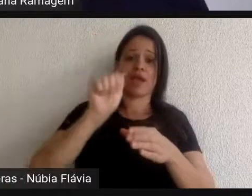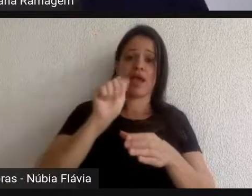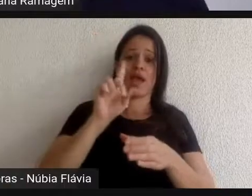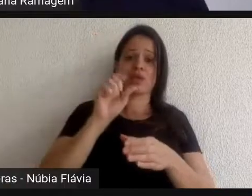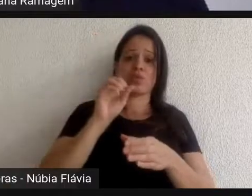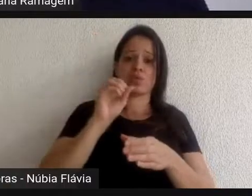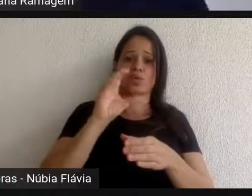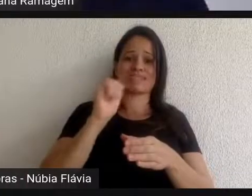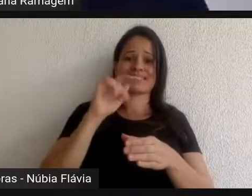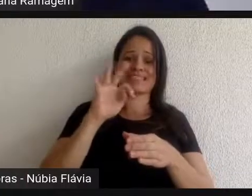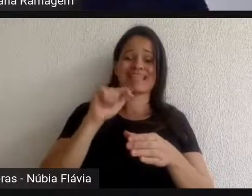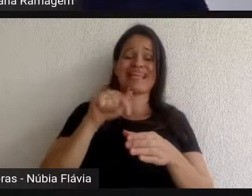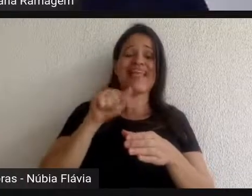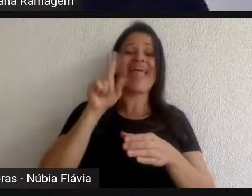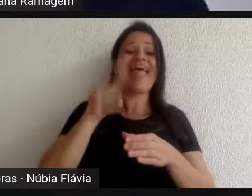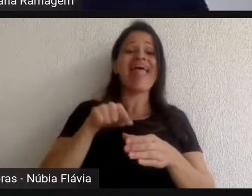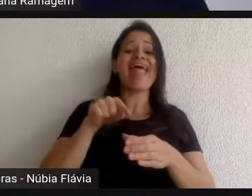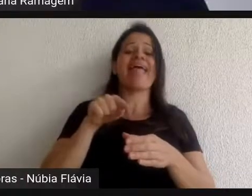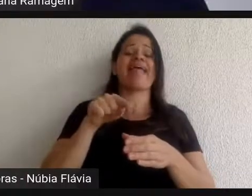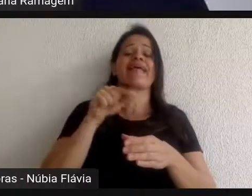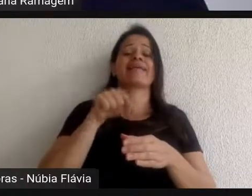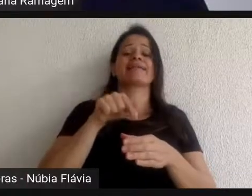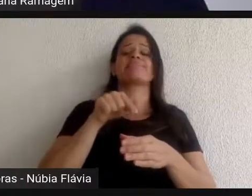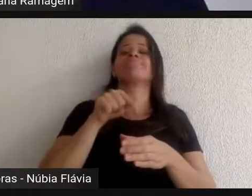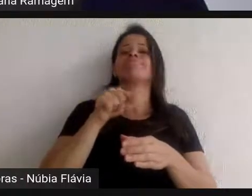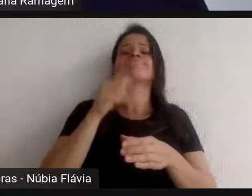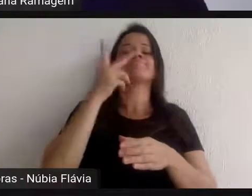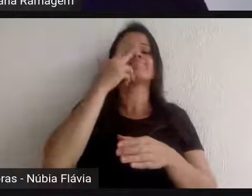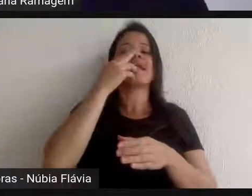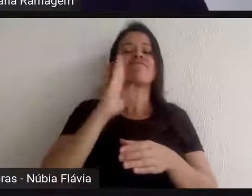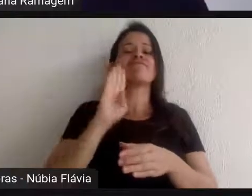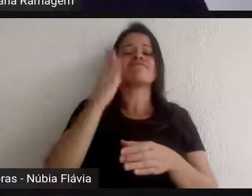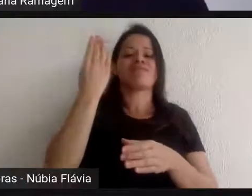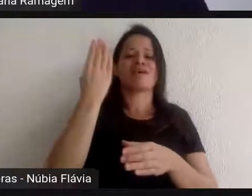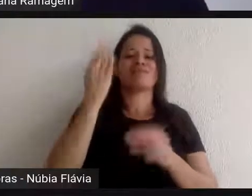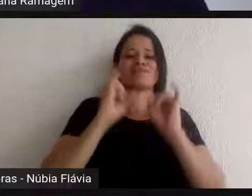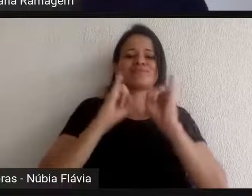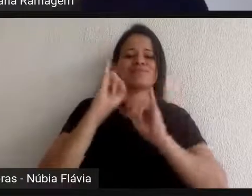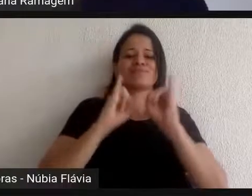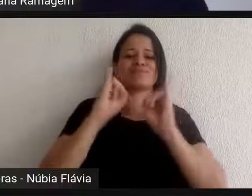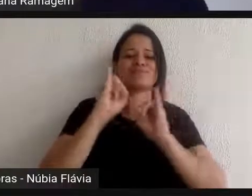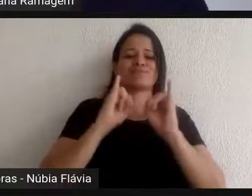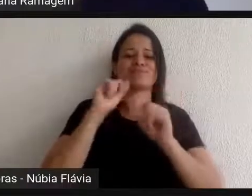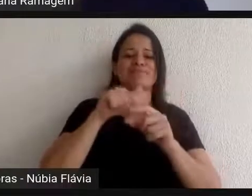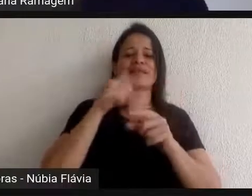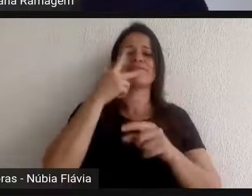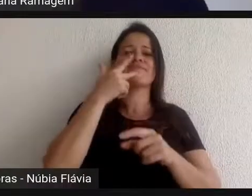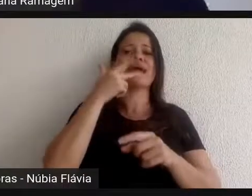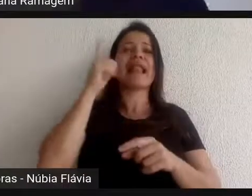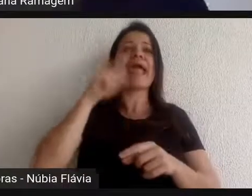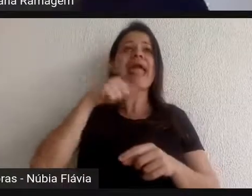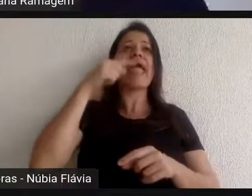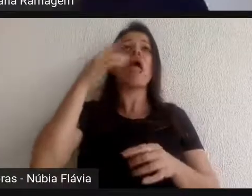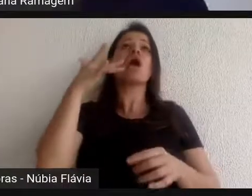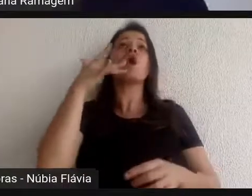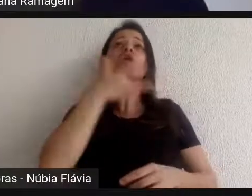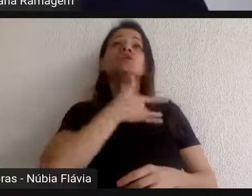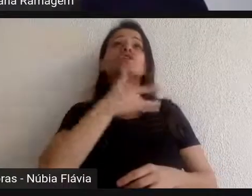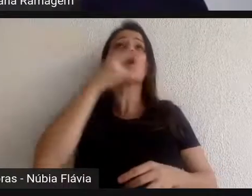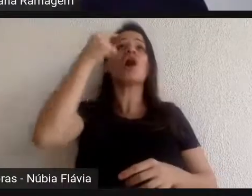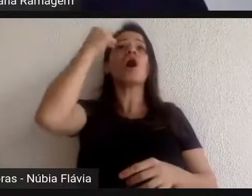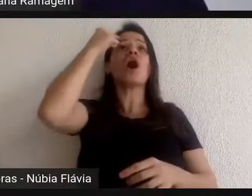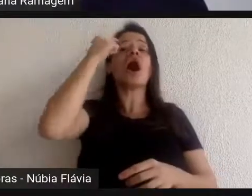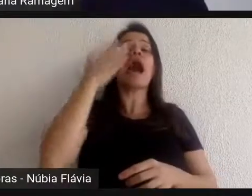adoçantes artificiais, eles não têm esse poder de mostrar para o meu cérebro, que sensação gostosa do açúcar, né?